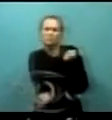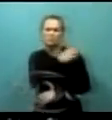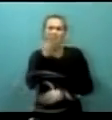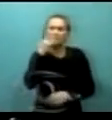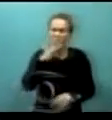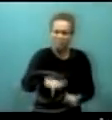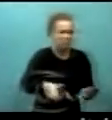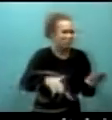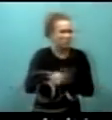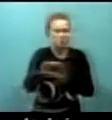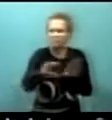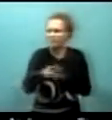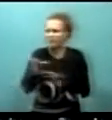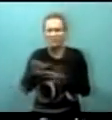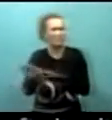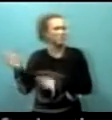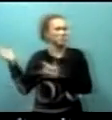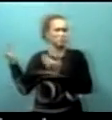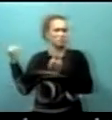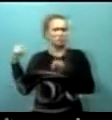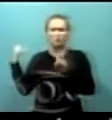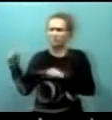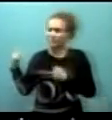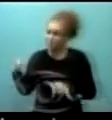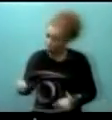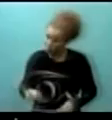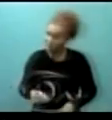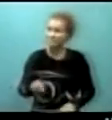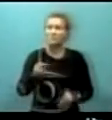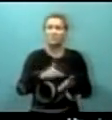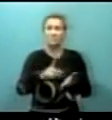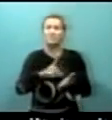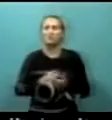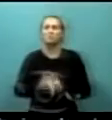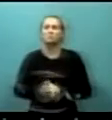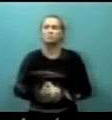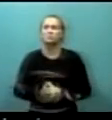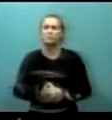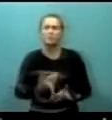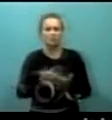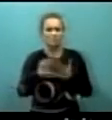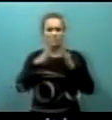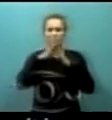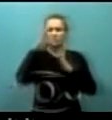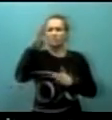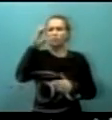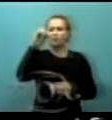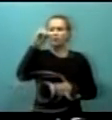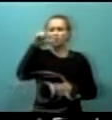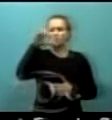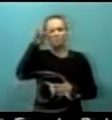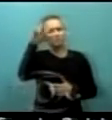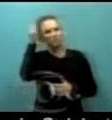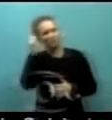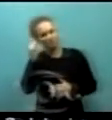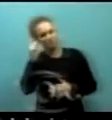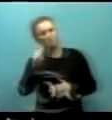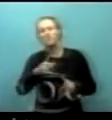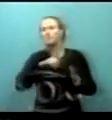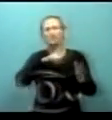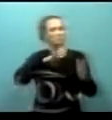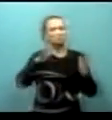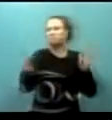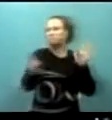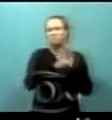conselheira dos jovens adolescentes. A Escola Bolshoi tem a sua marca. Além disso, foi